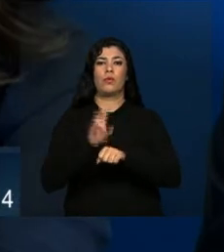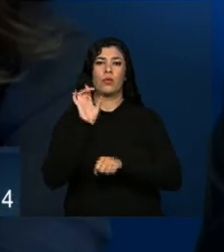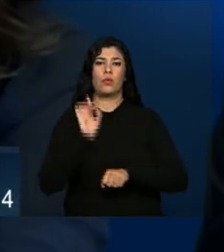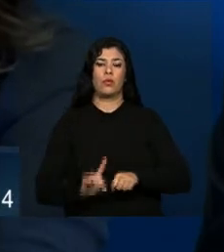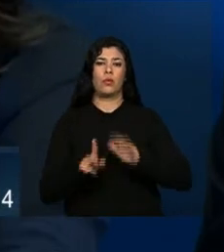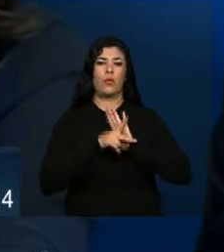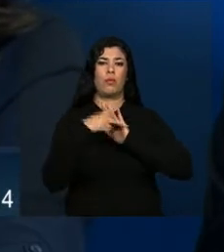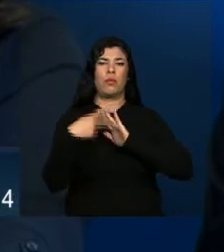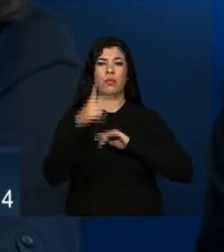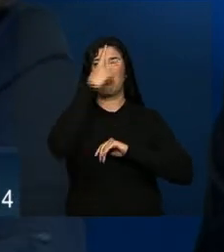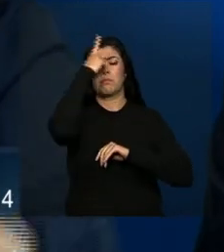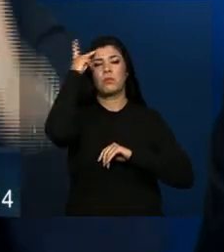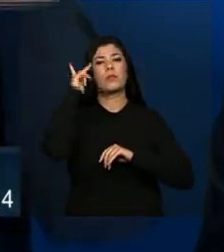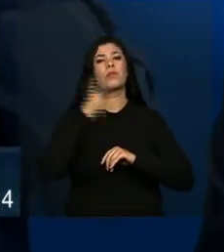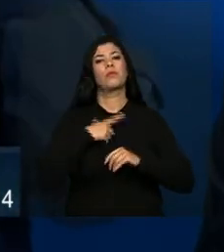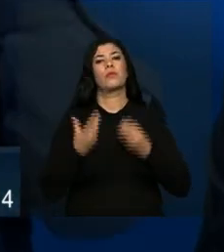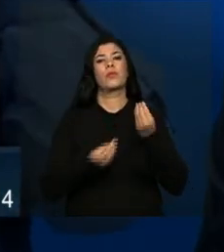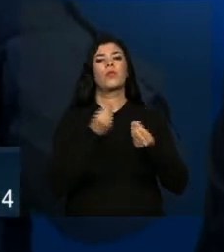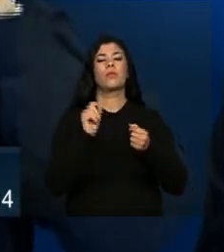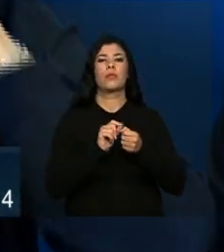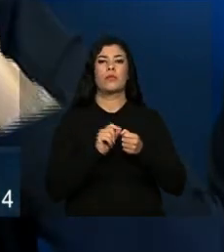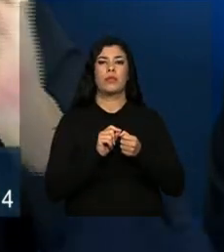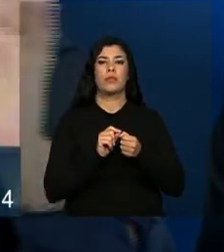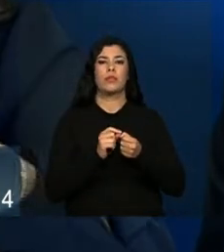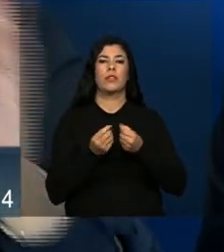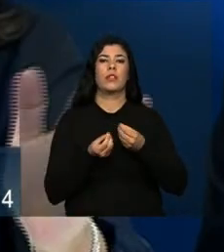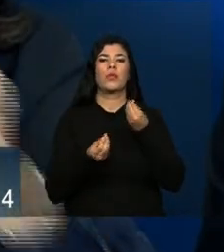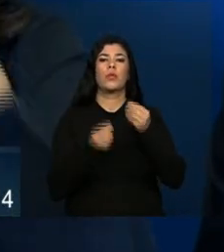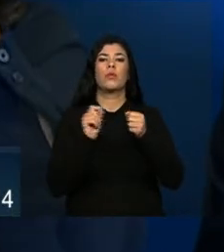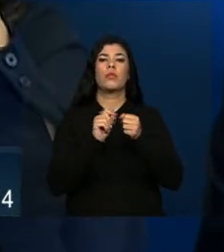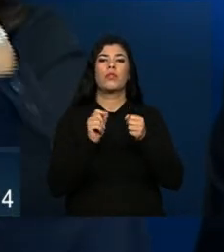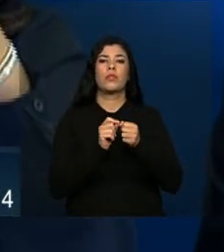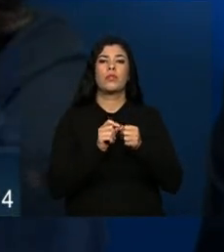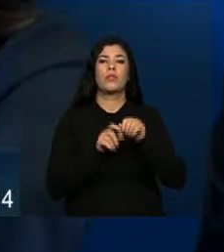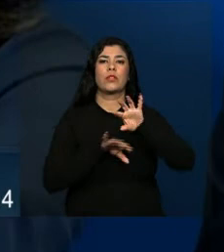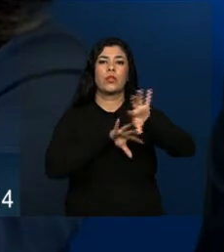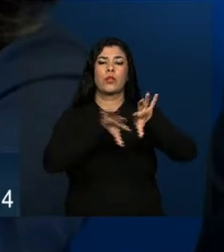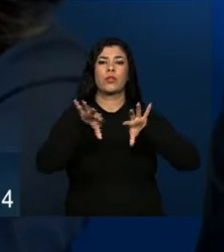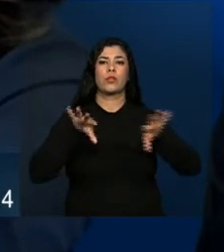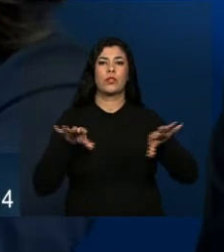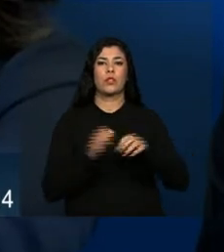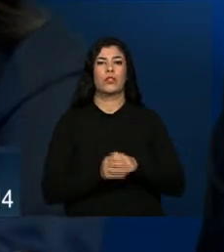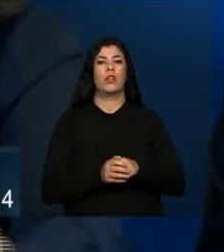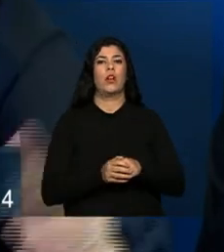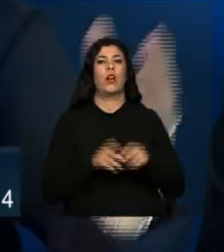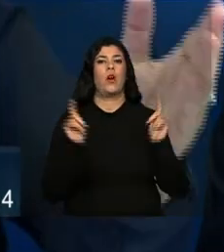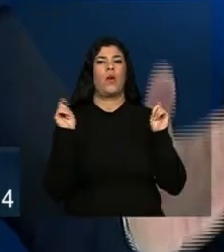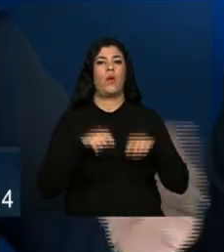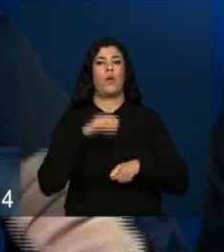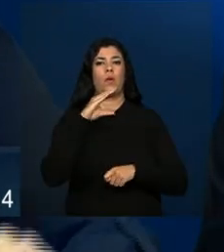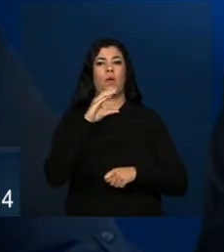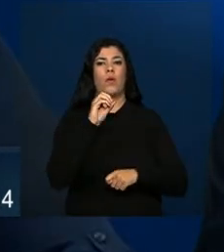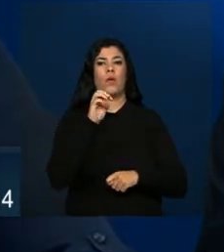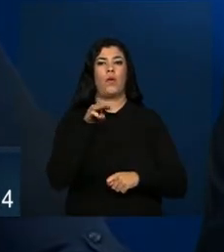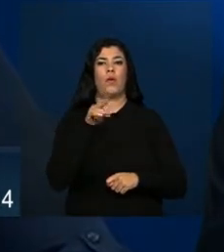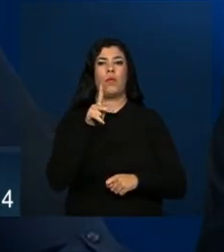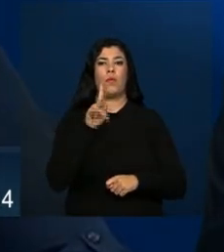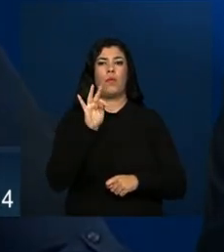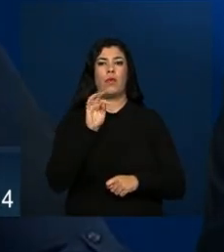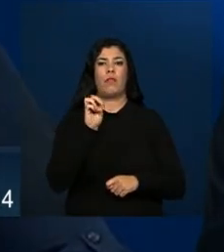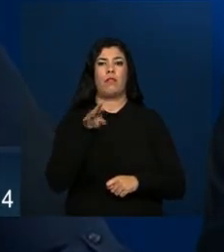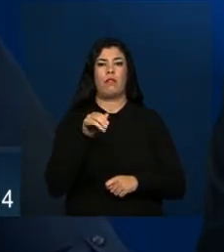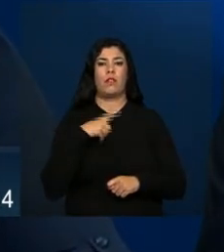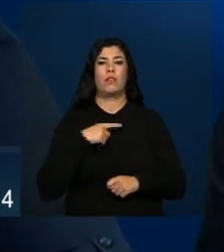direito em si não nos trazem então nós dividimos essa competência entre competência primária e